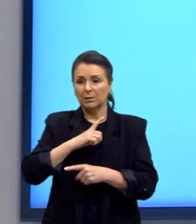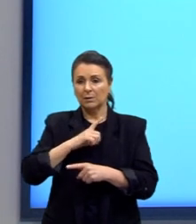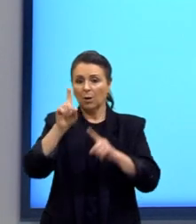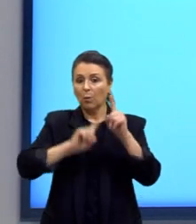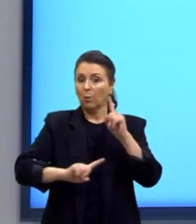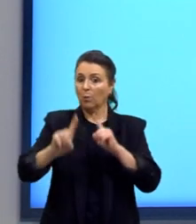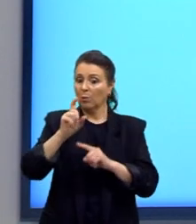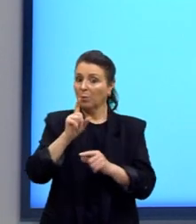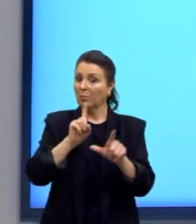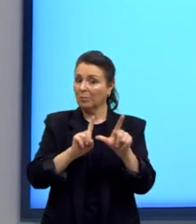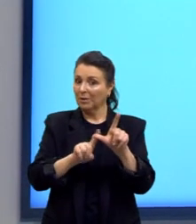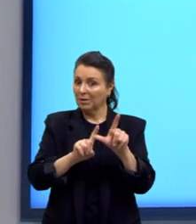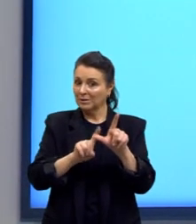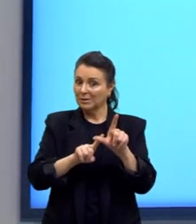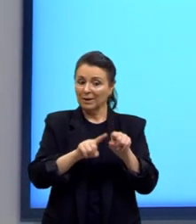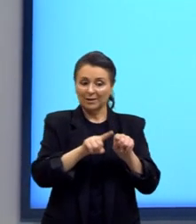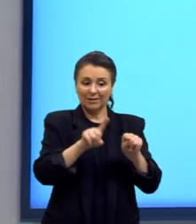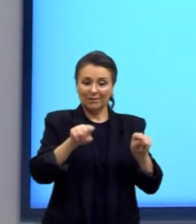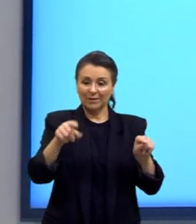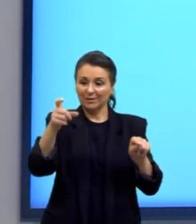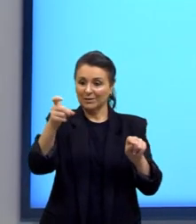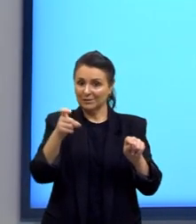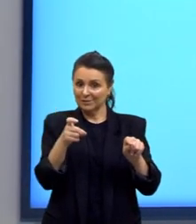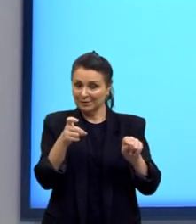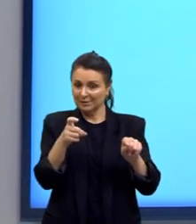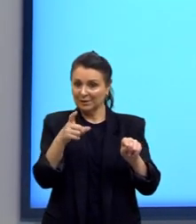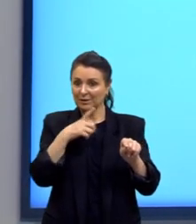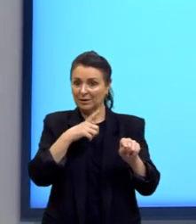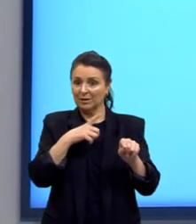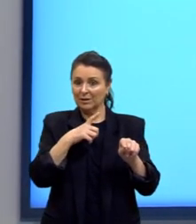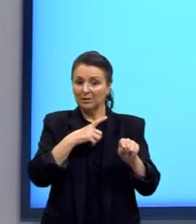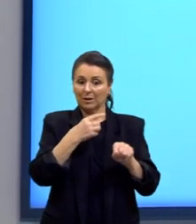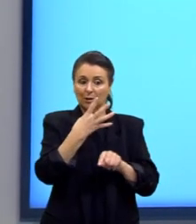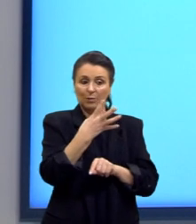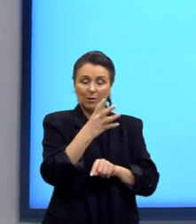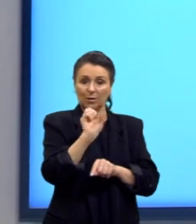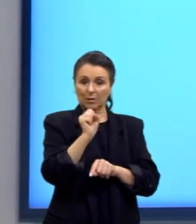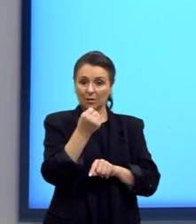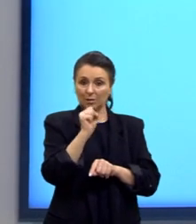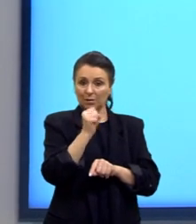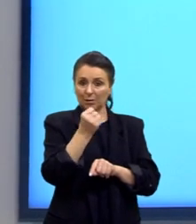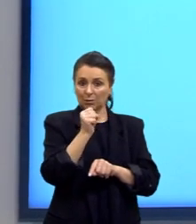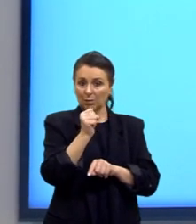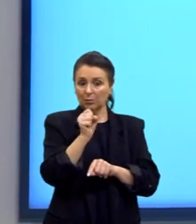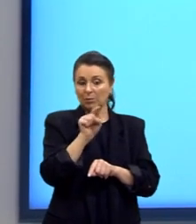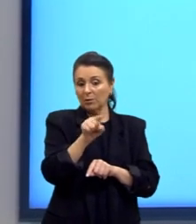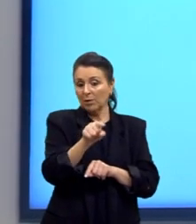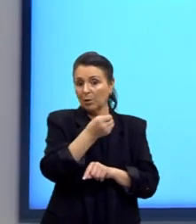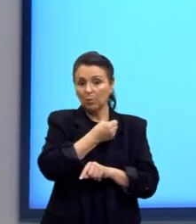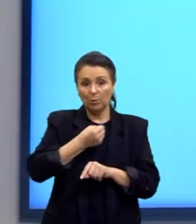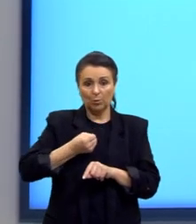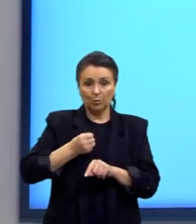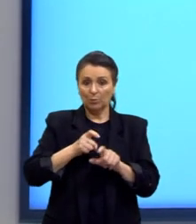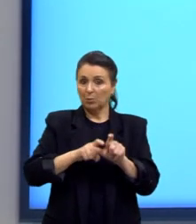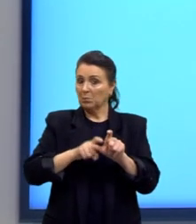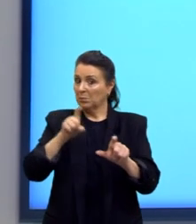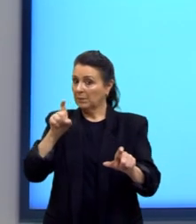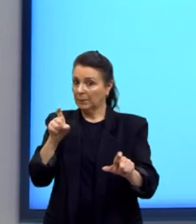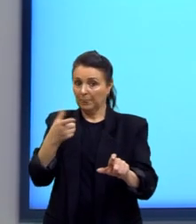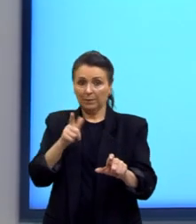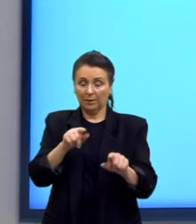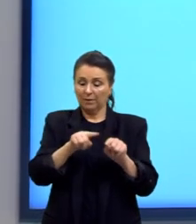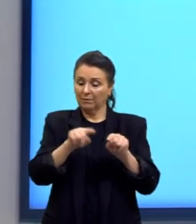letrinhas né tem a variável X em dois termos e tenho 48 que é um termo ali independente né não